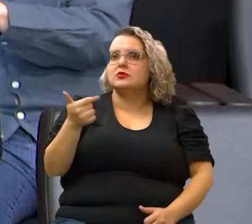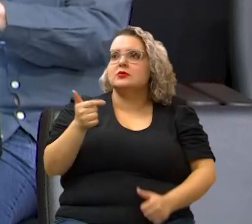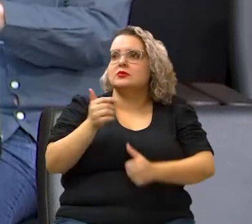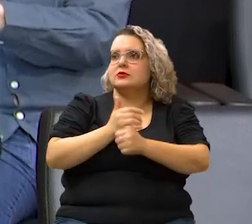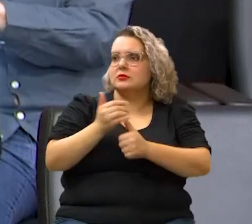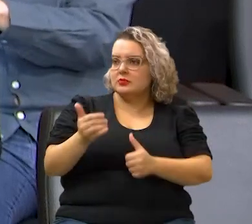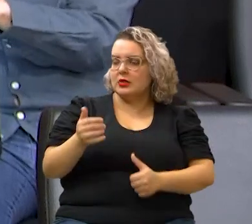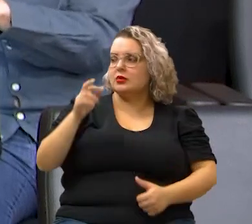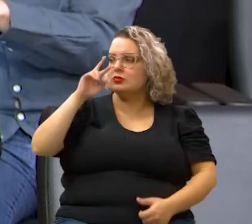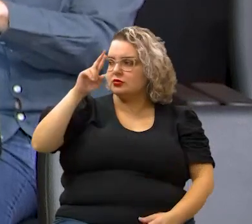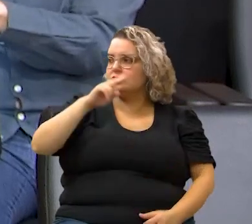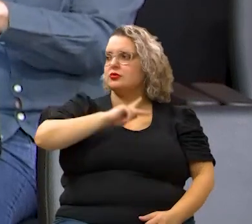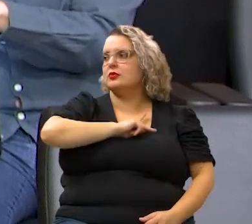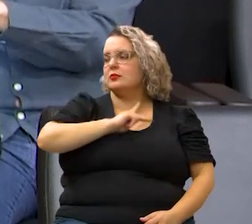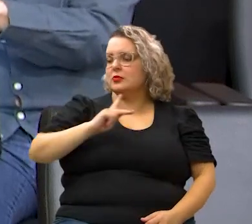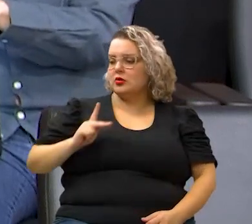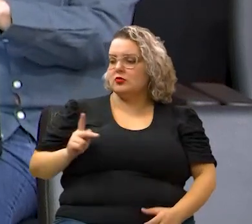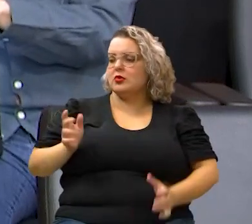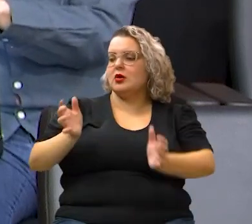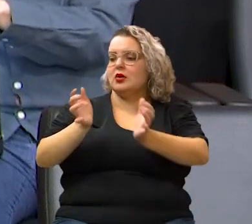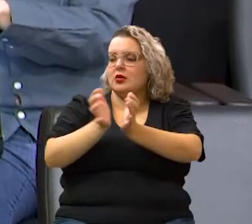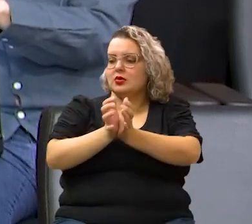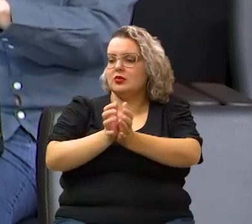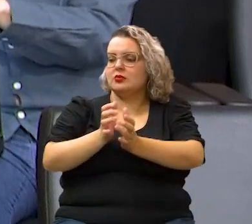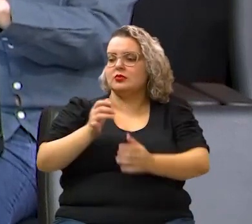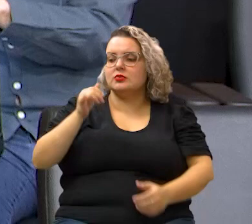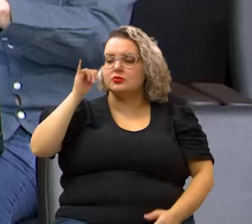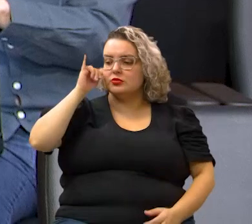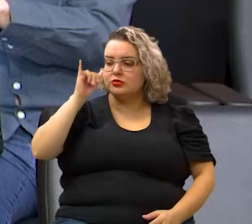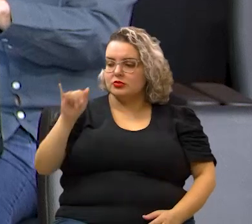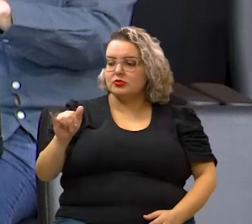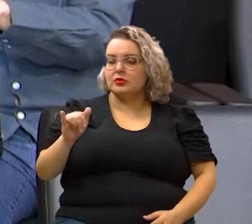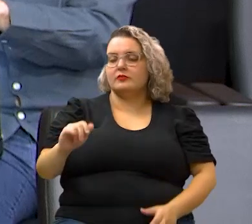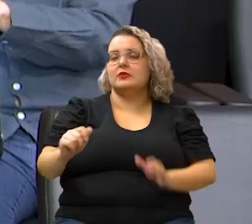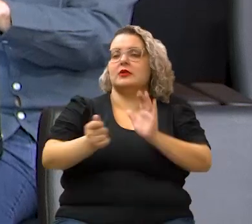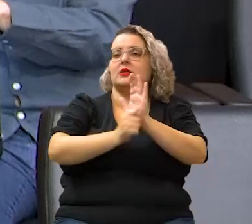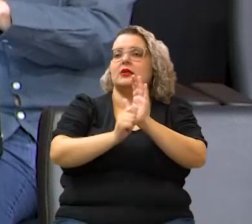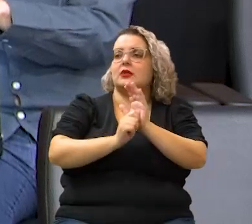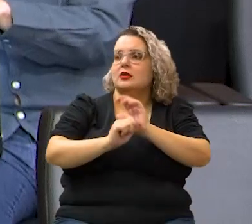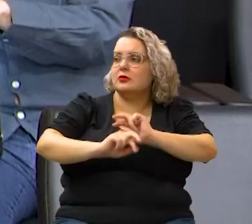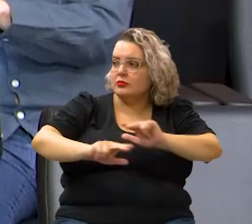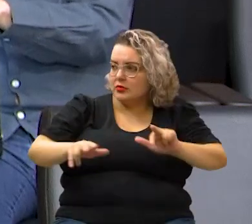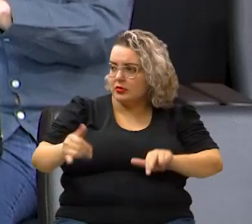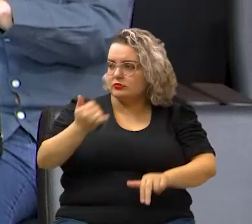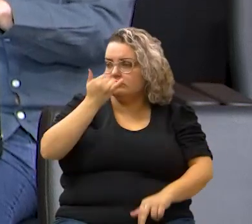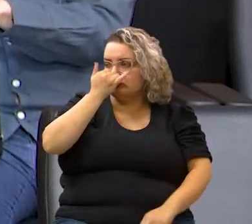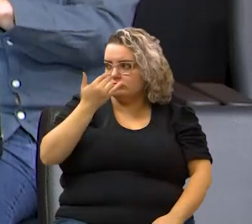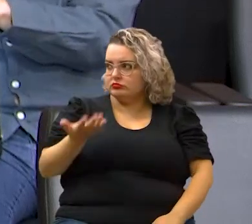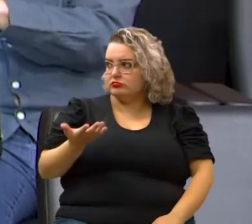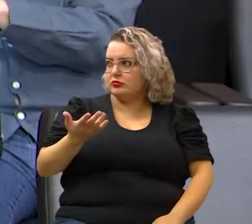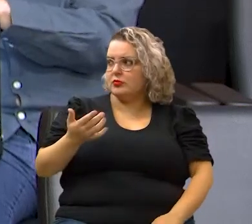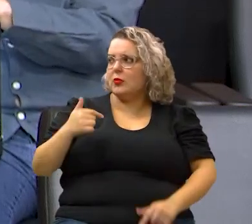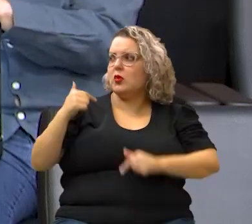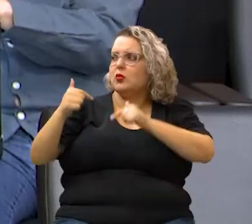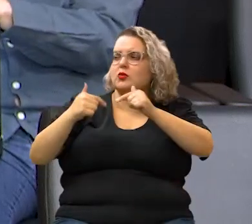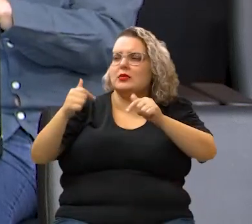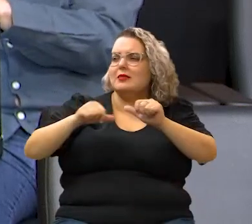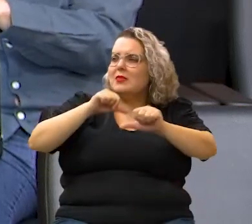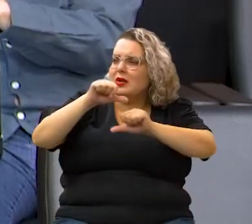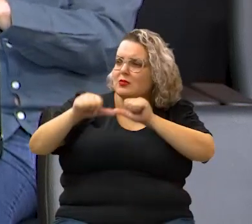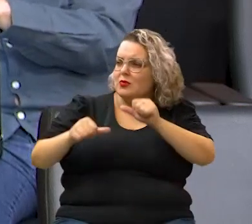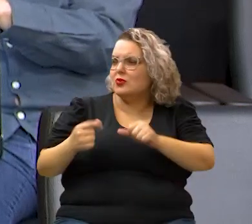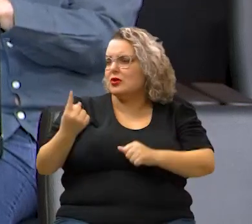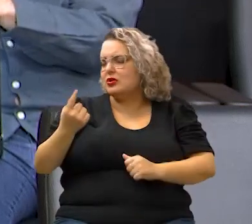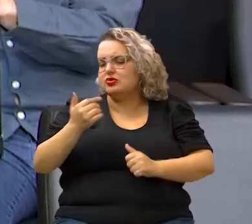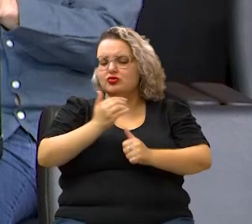segundo mandato consecutivo, o senhor é presidente da Comissão de Prevenção às Drogas. O trabalho muda muito